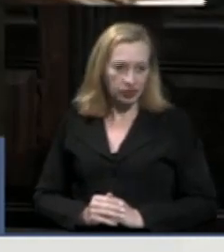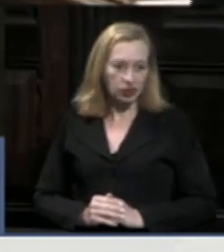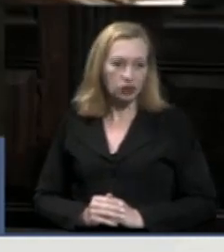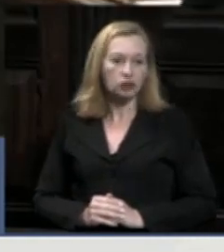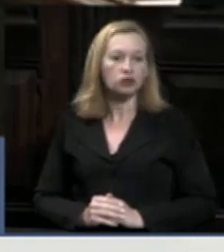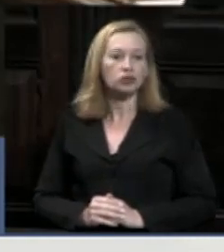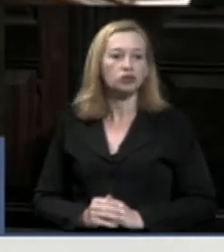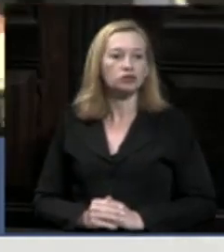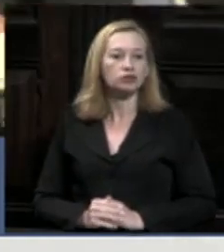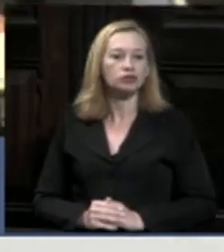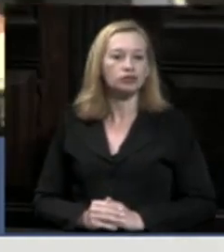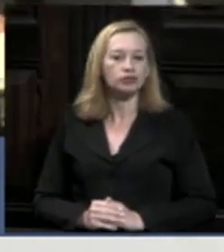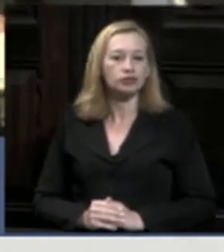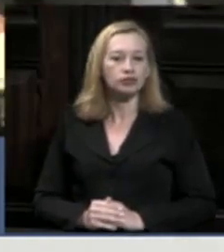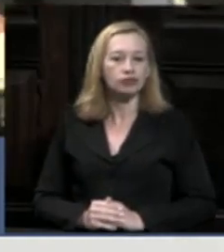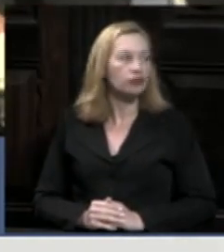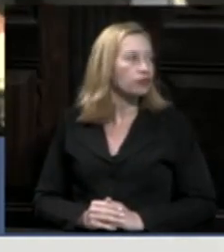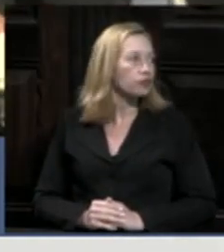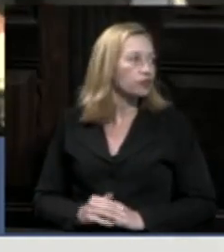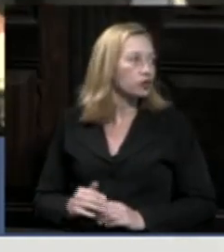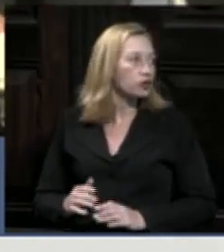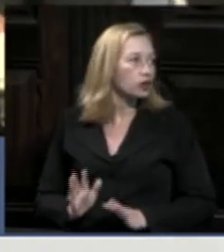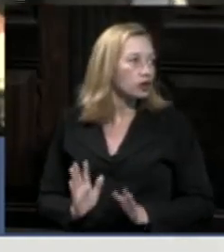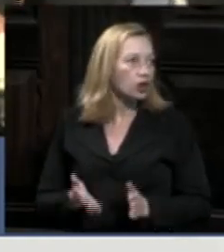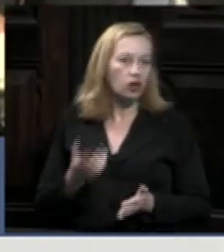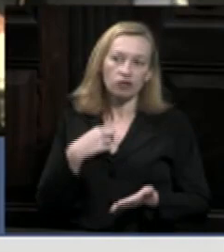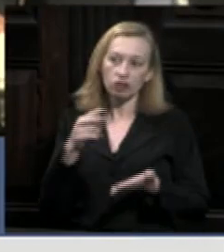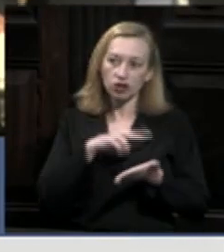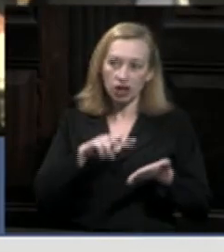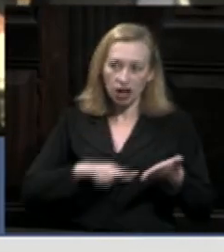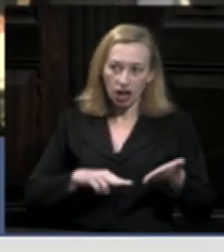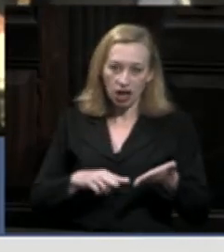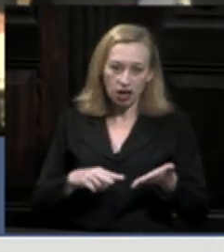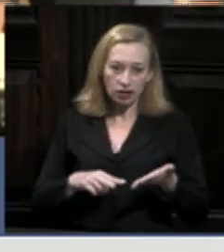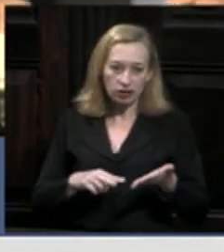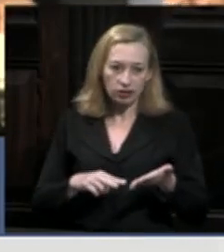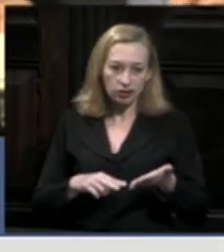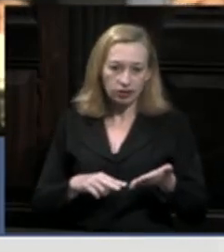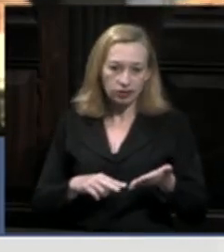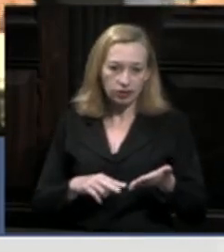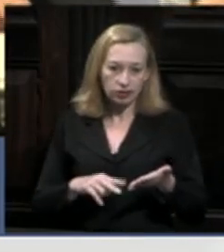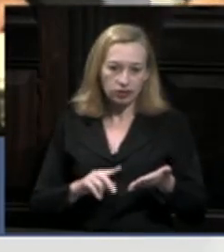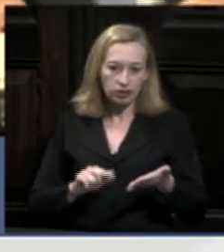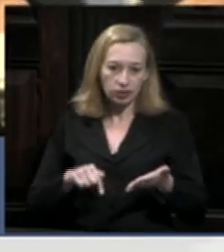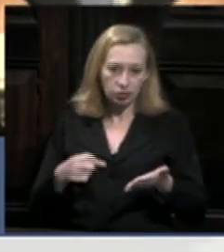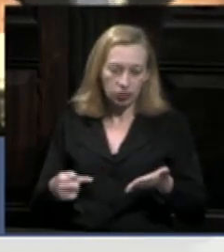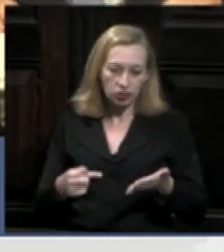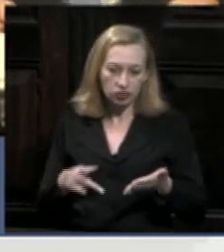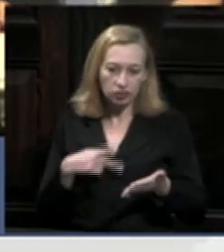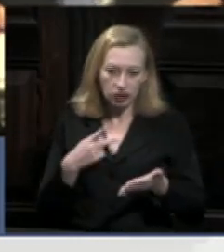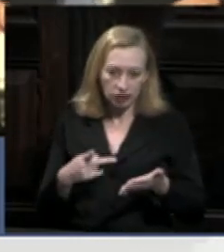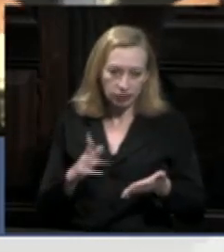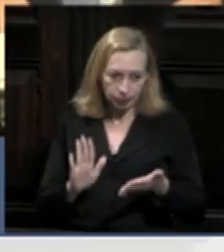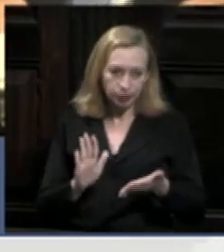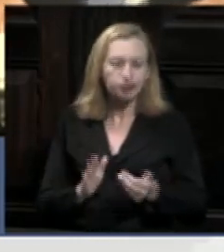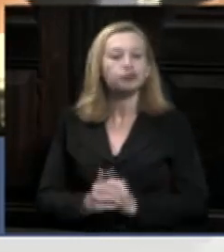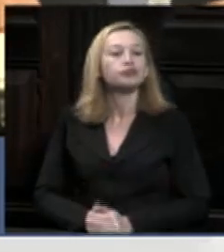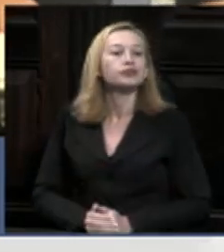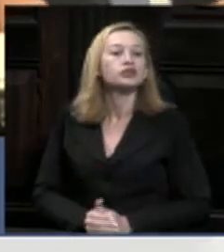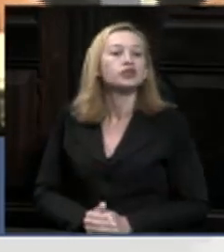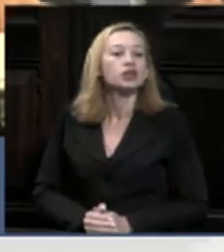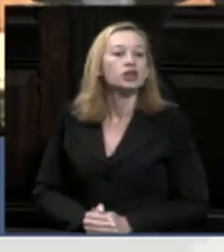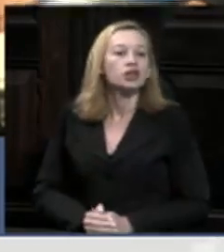por unanimidade síndrome não deixe de seguir aqui porque tem que ler que os pareceres seguido após a votação haitiano